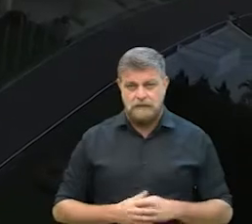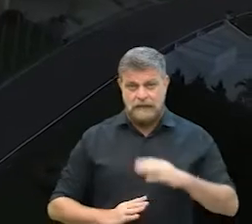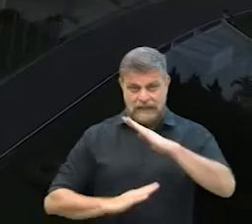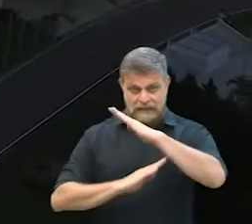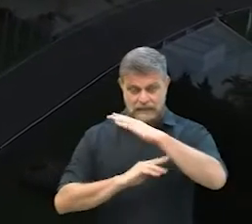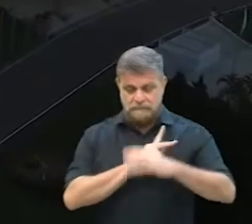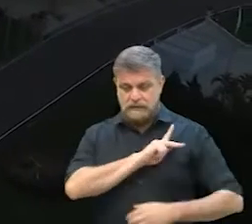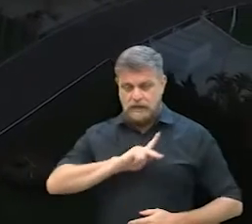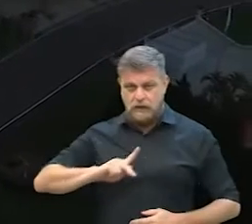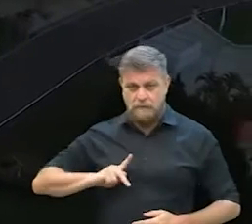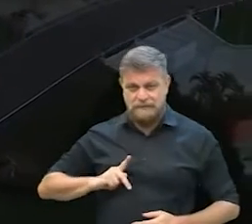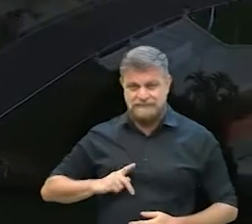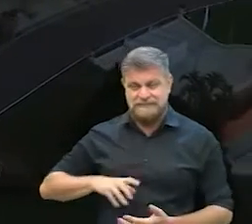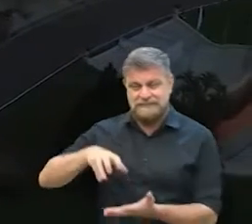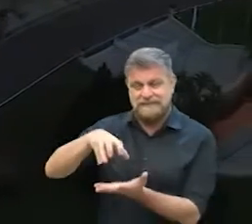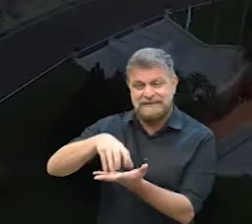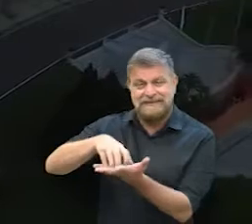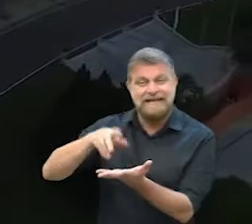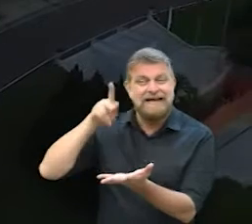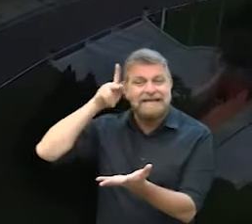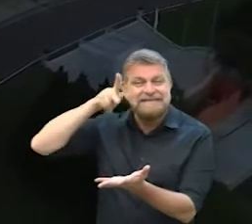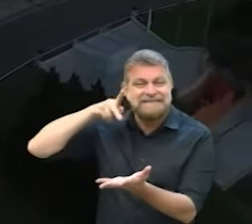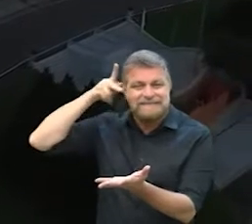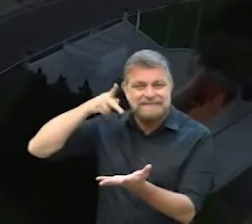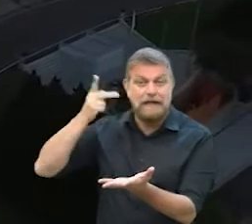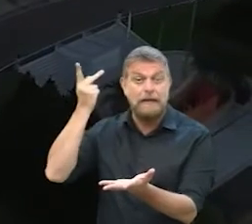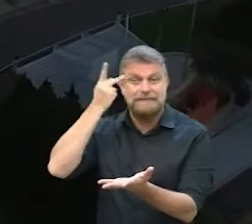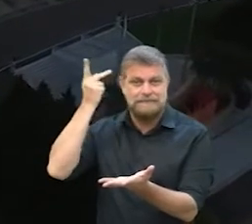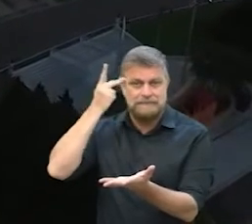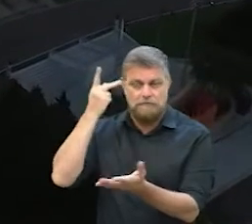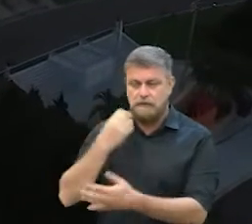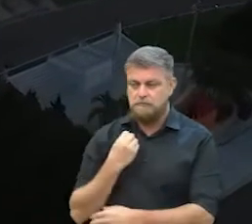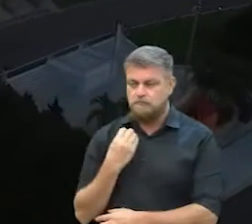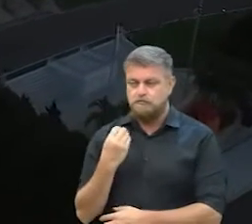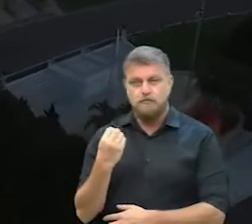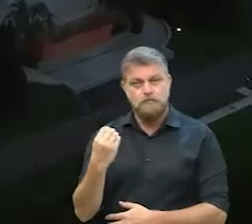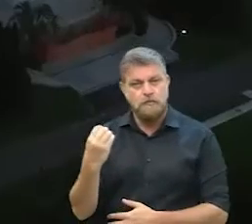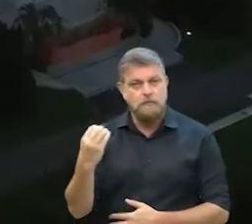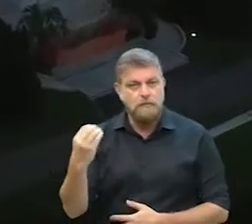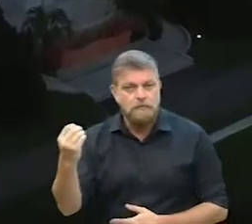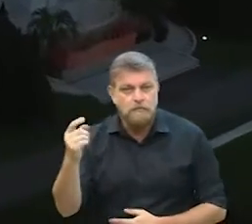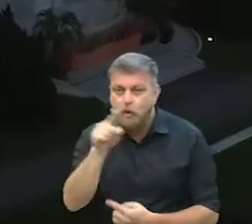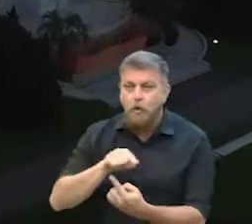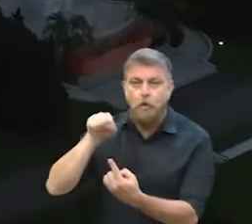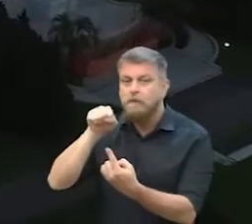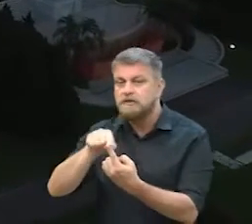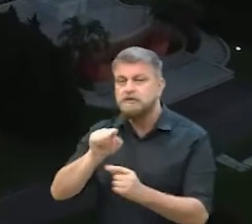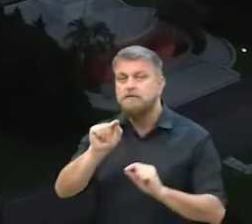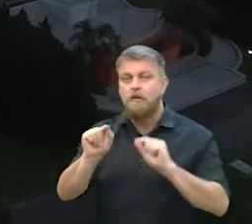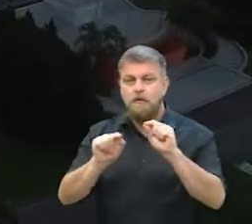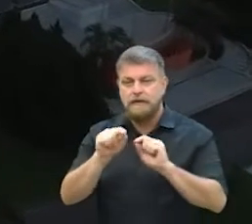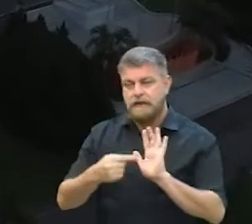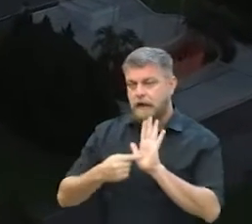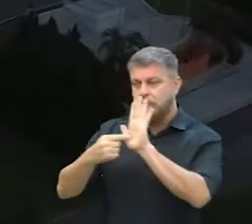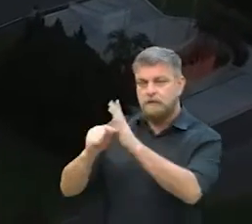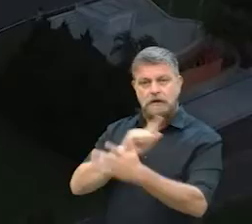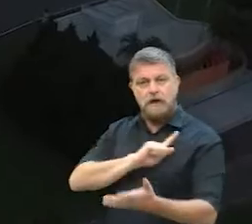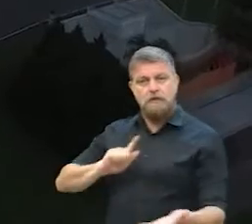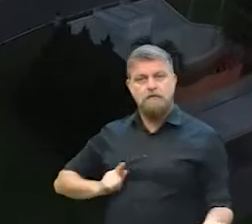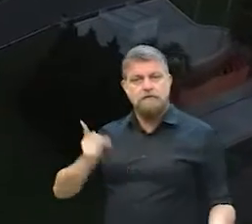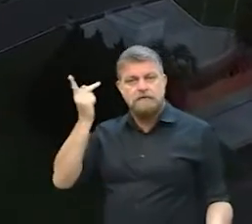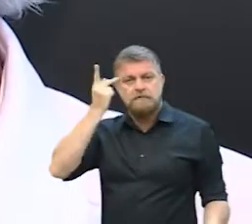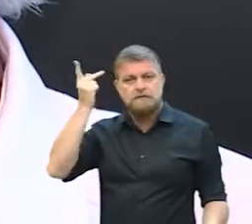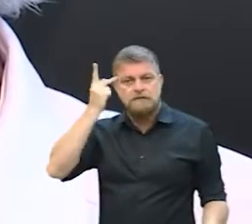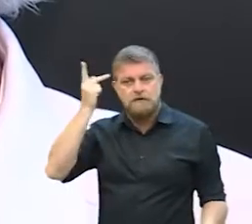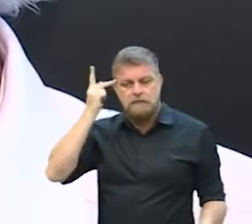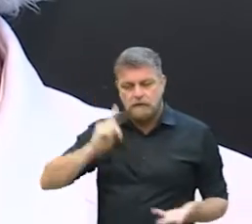O objetivo da viagem do presidente da Câmara Municipal de Campinas ao Palácio dos Bandeirantes é apresentar ao governo do